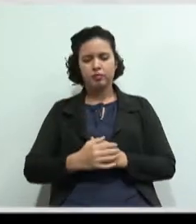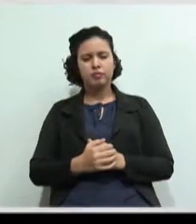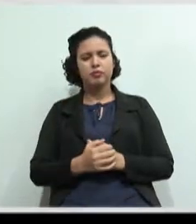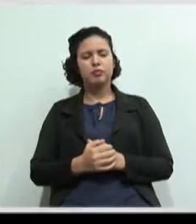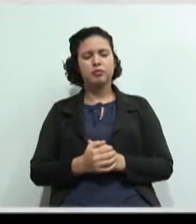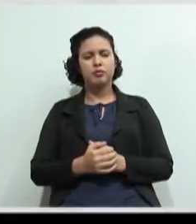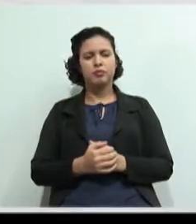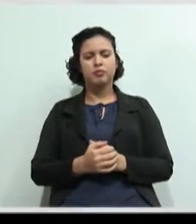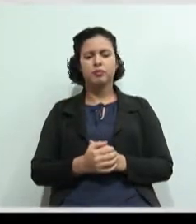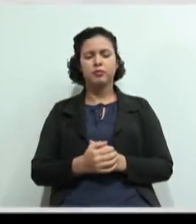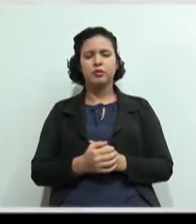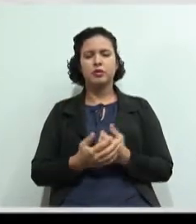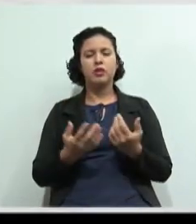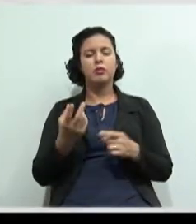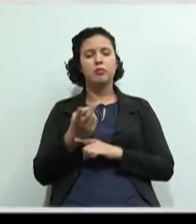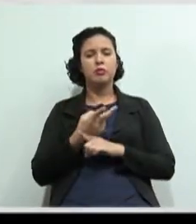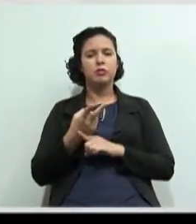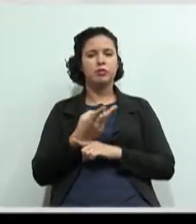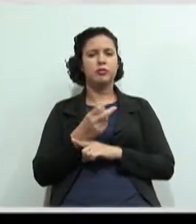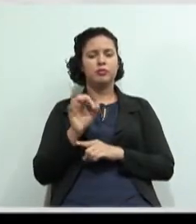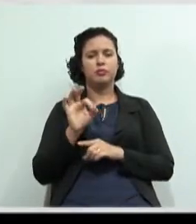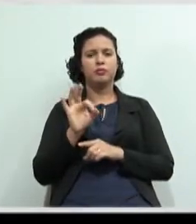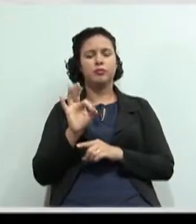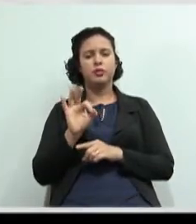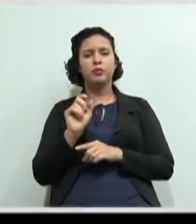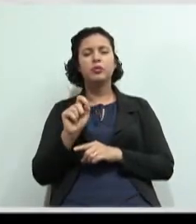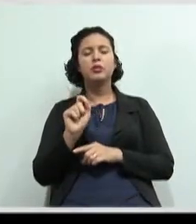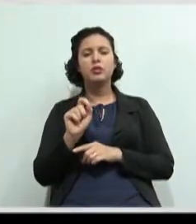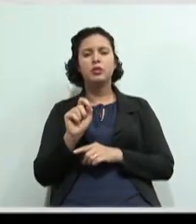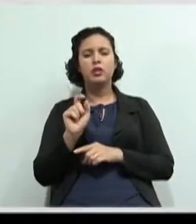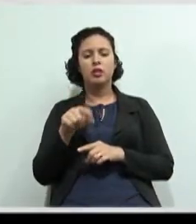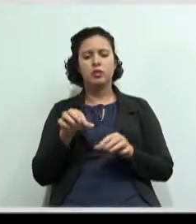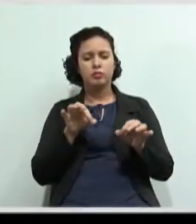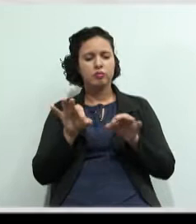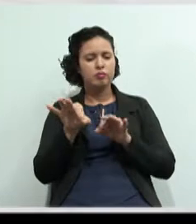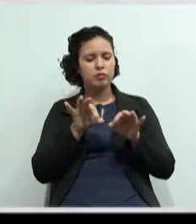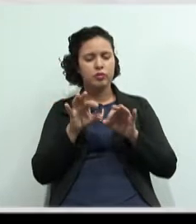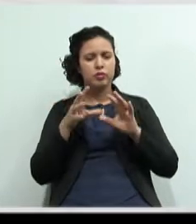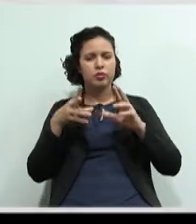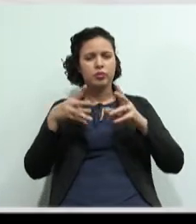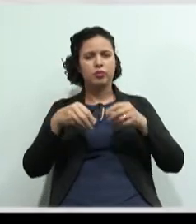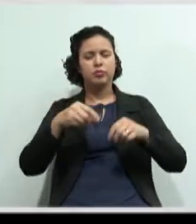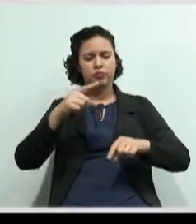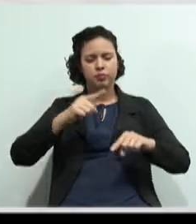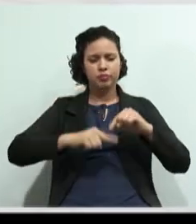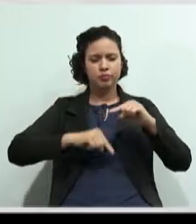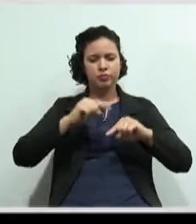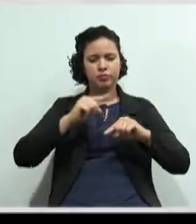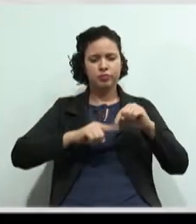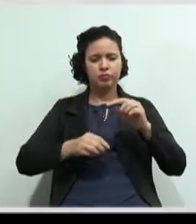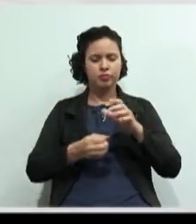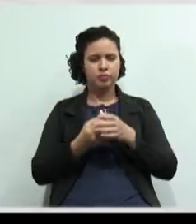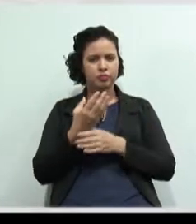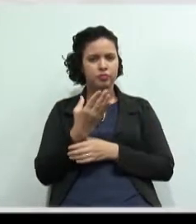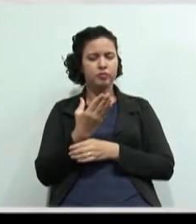administração busca? Uma orquestração de todos os recursos para